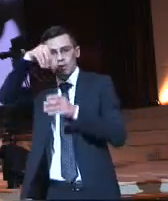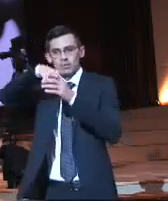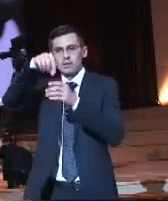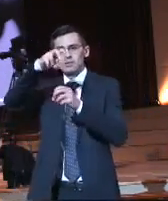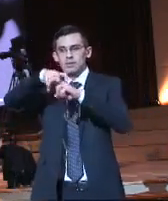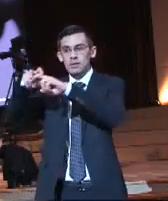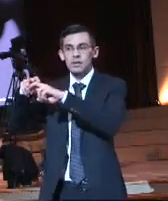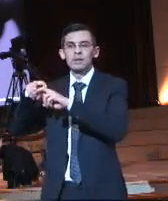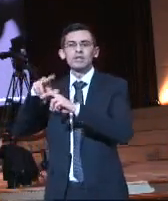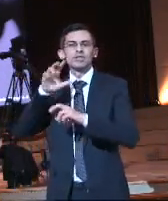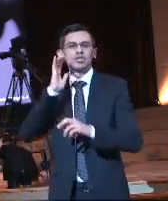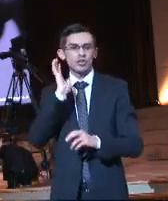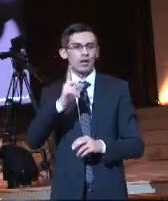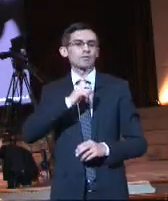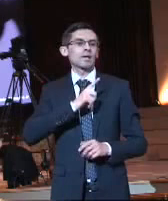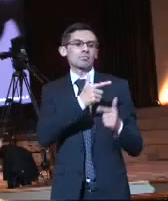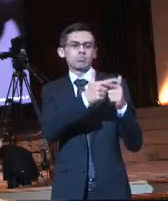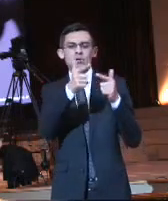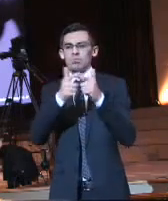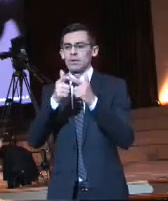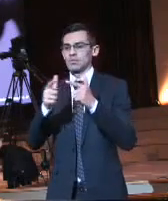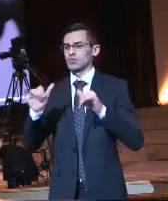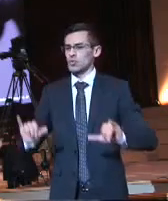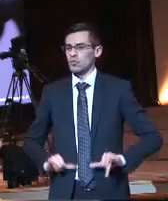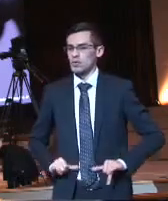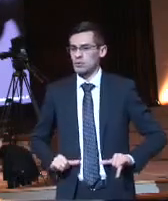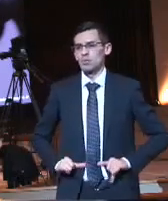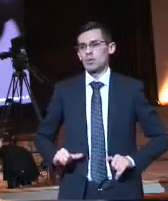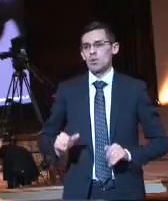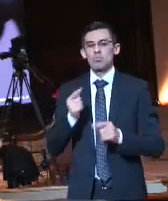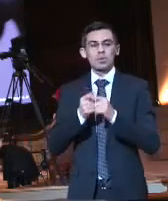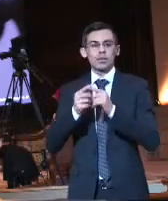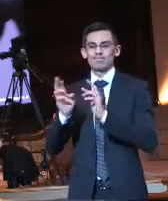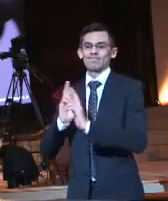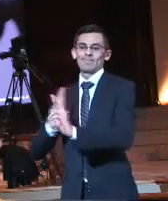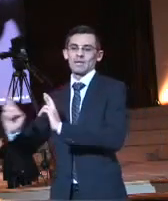que já não tenha sofrido por causa de alguém.